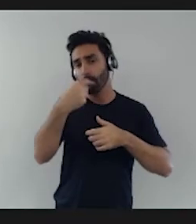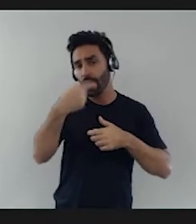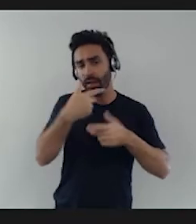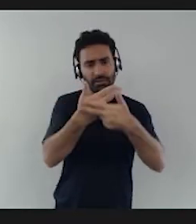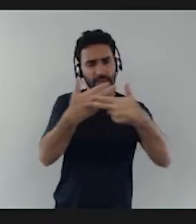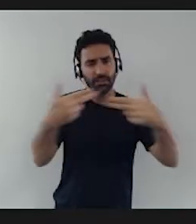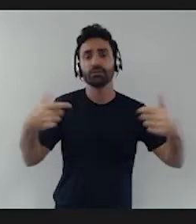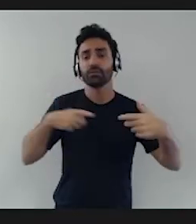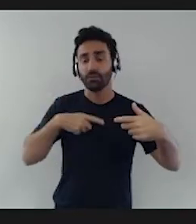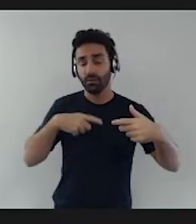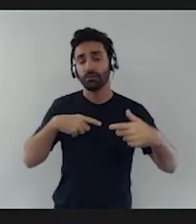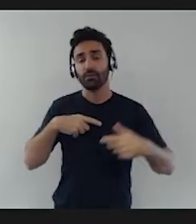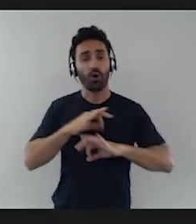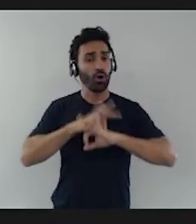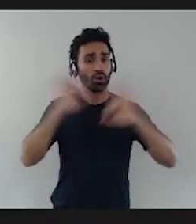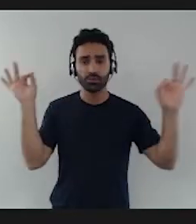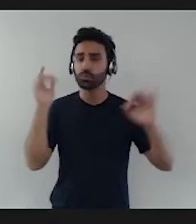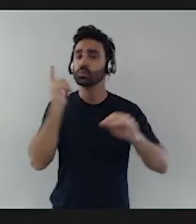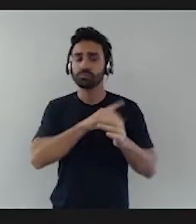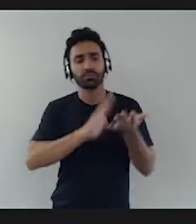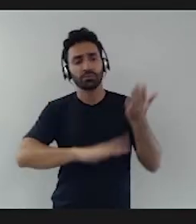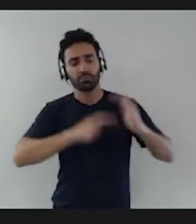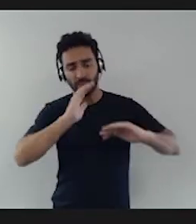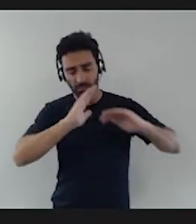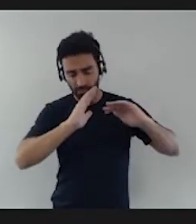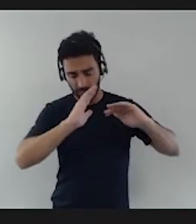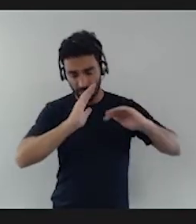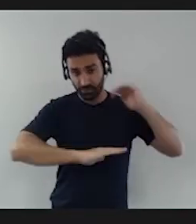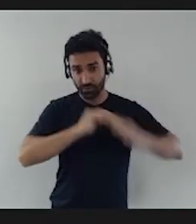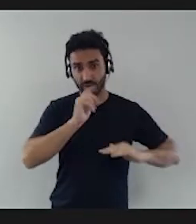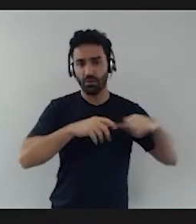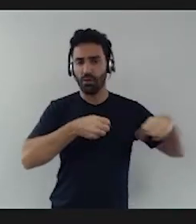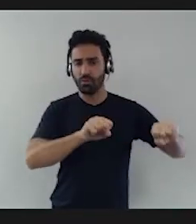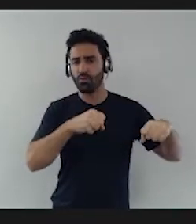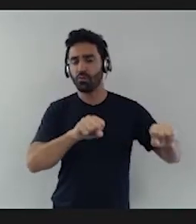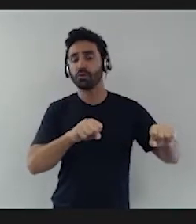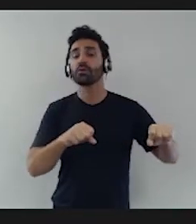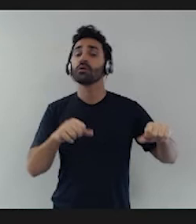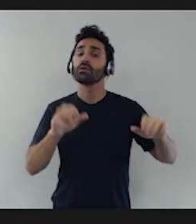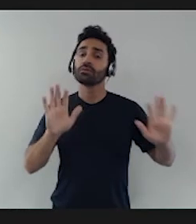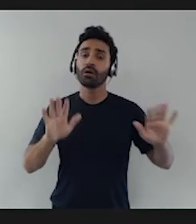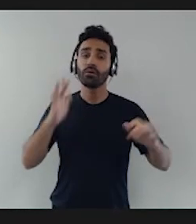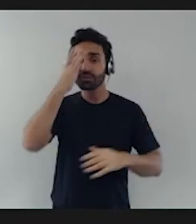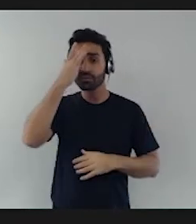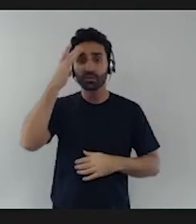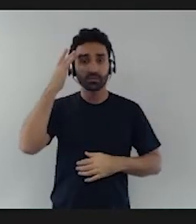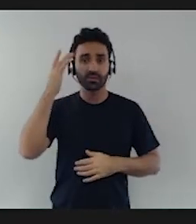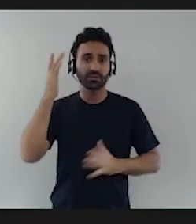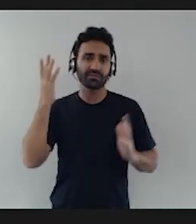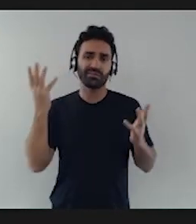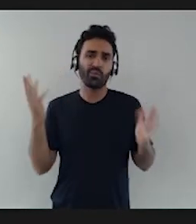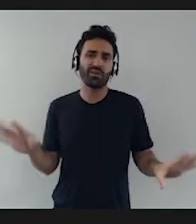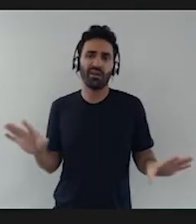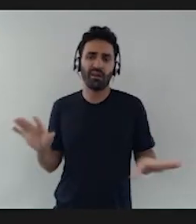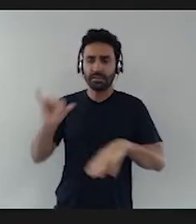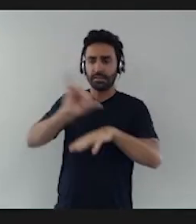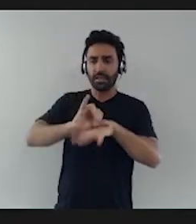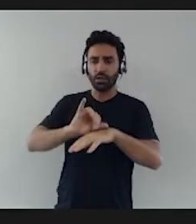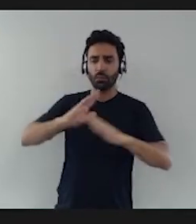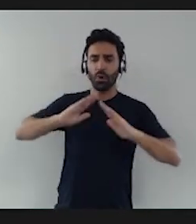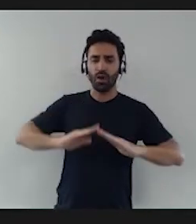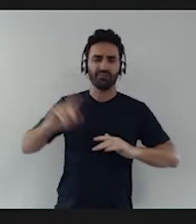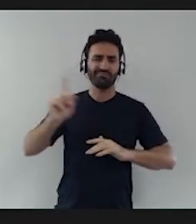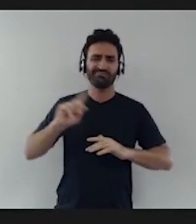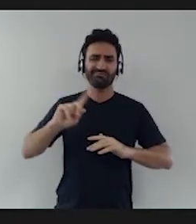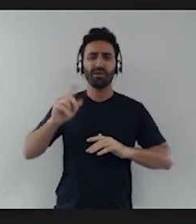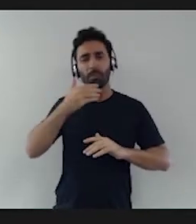Então, e as pessoas estão pensando, inclusive, em deixar de morar no centro da cidade para morar